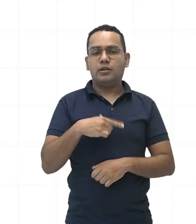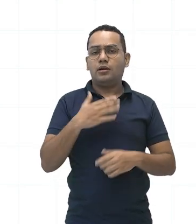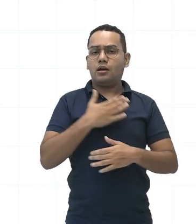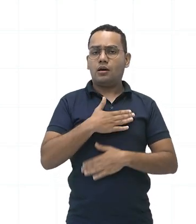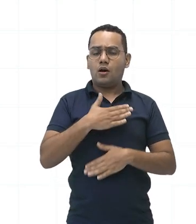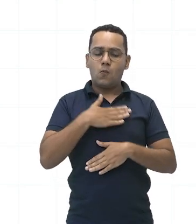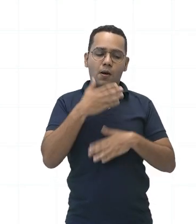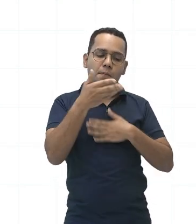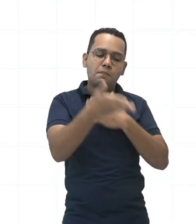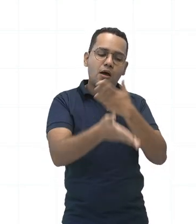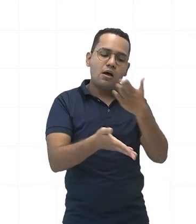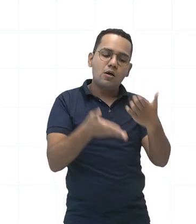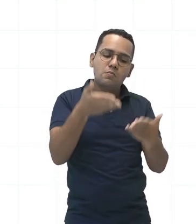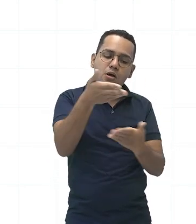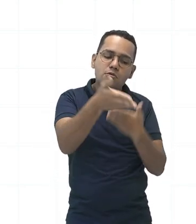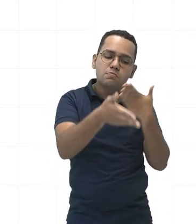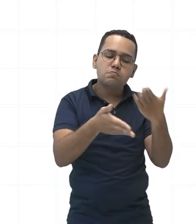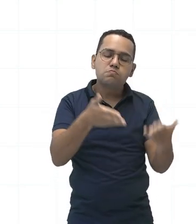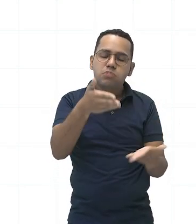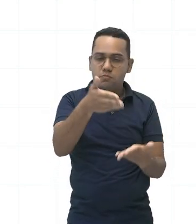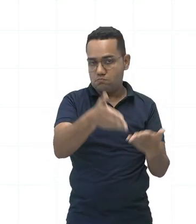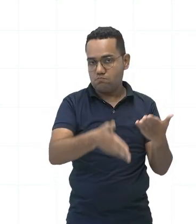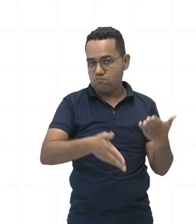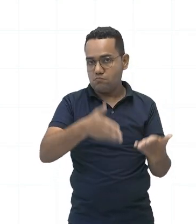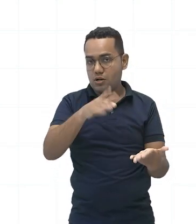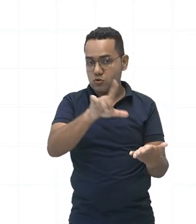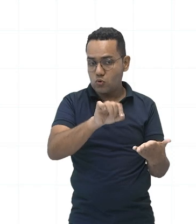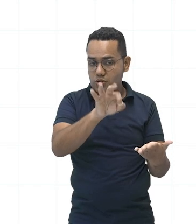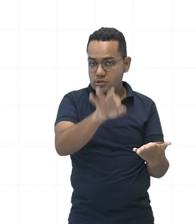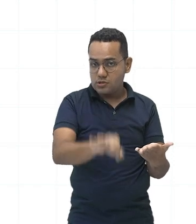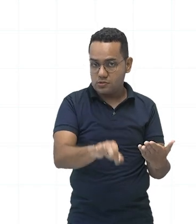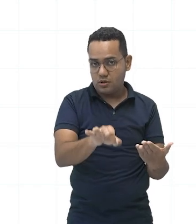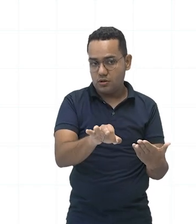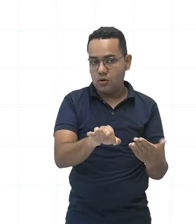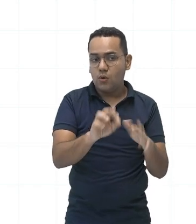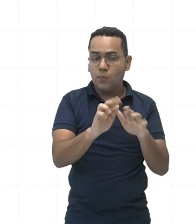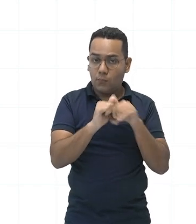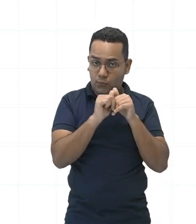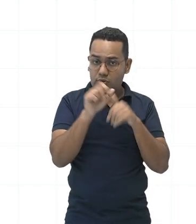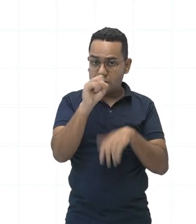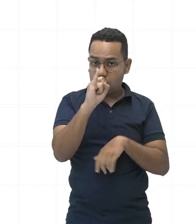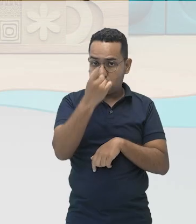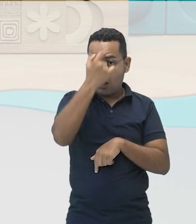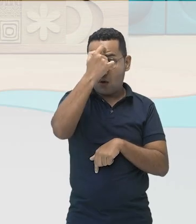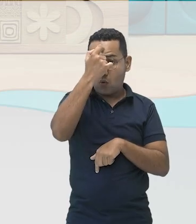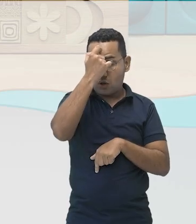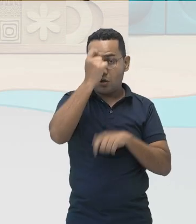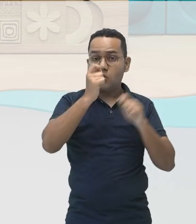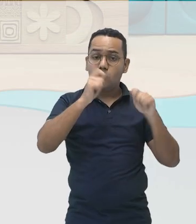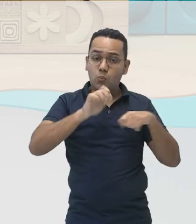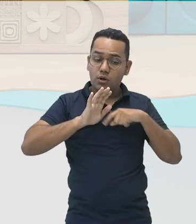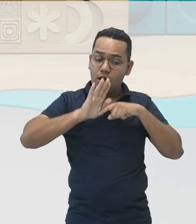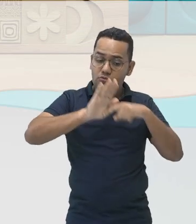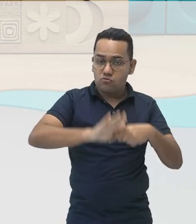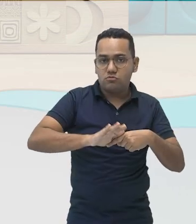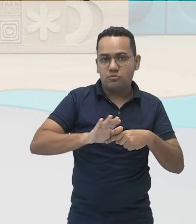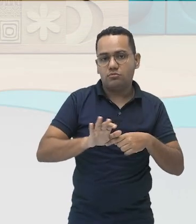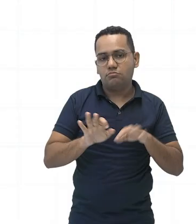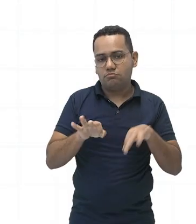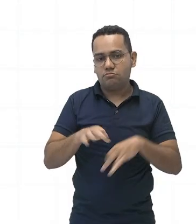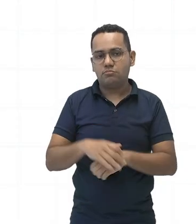ao acidentado. Por isso é muito importante você ter esse conhecimento para que você consiga auxiliar o acidentado.